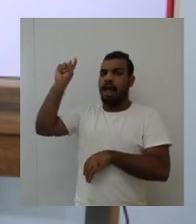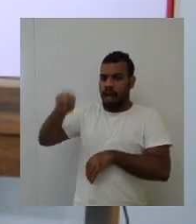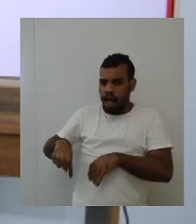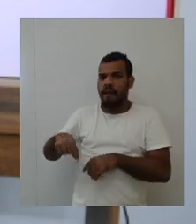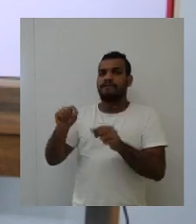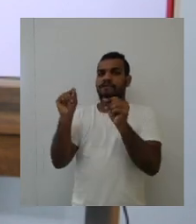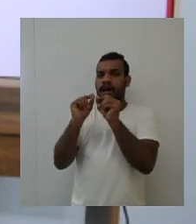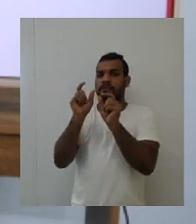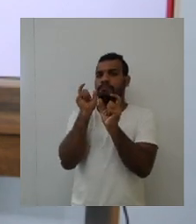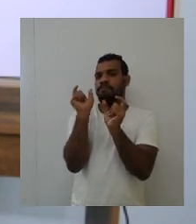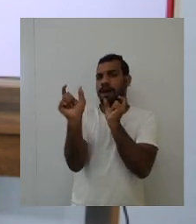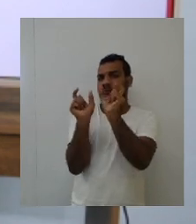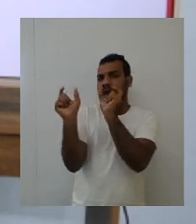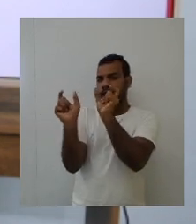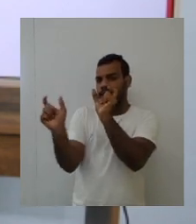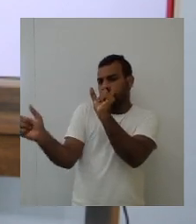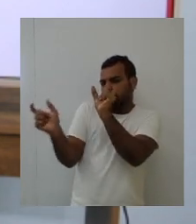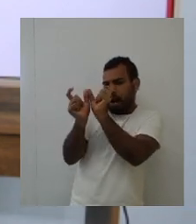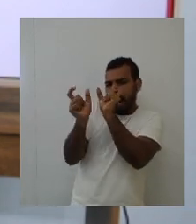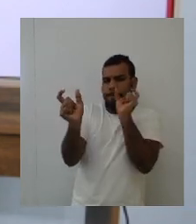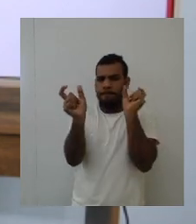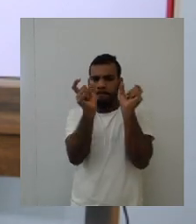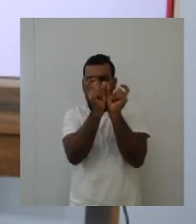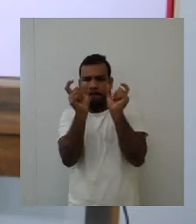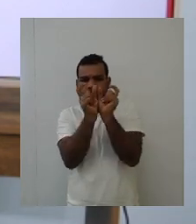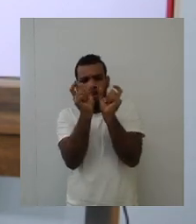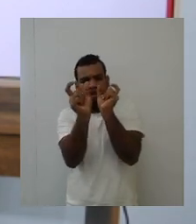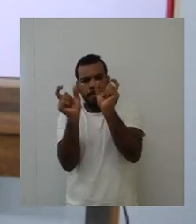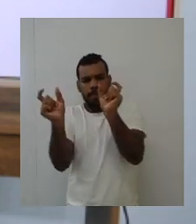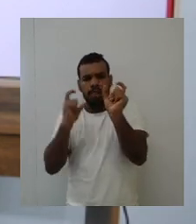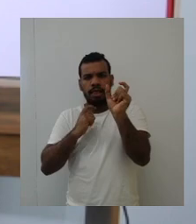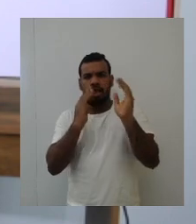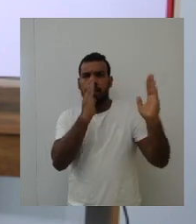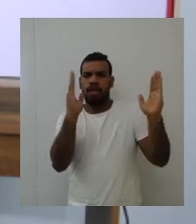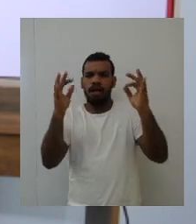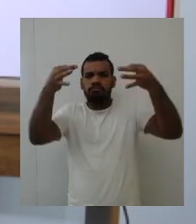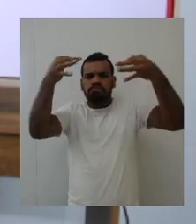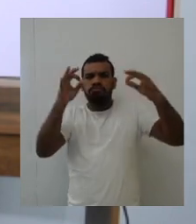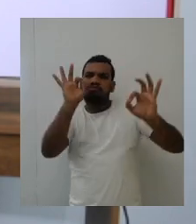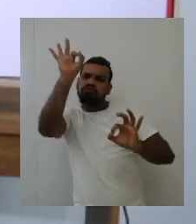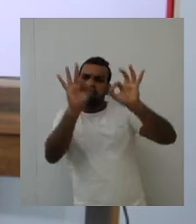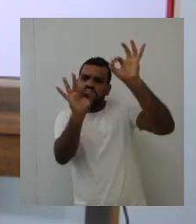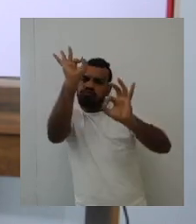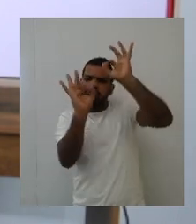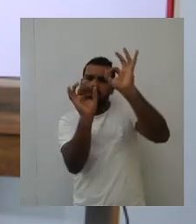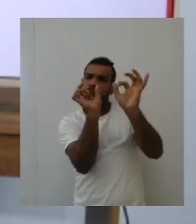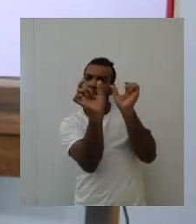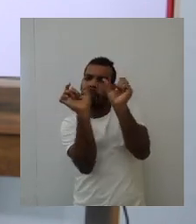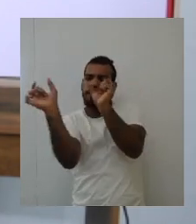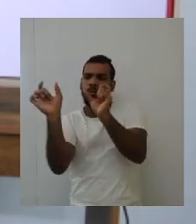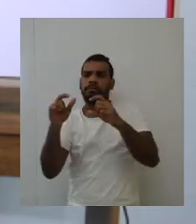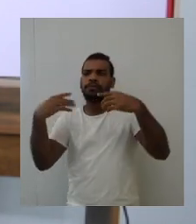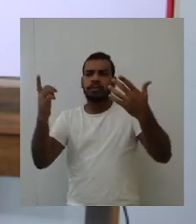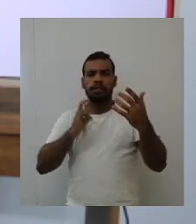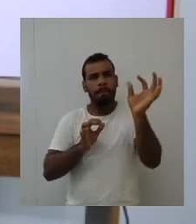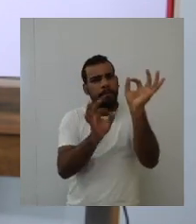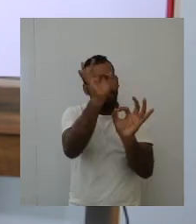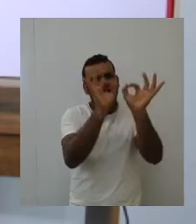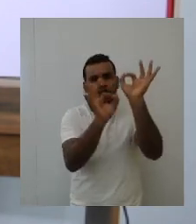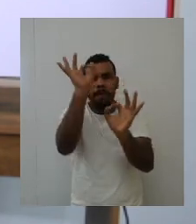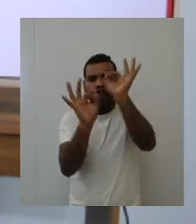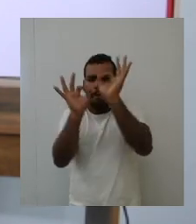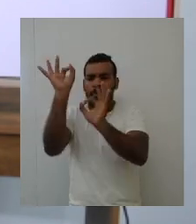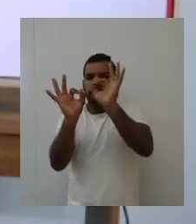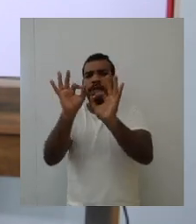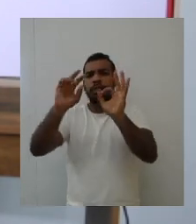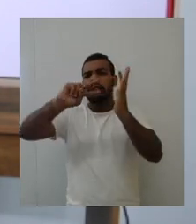de articular as palavras, de articular os períodos, de articular os parágrafos. E essa articulação vai promover uma coisa